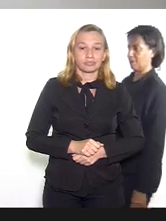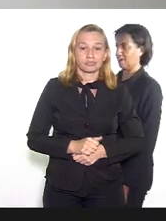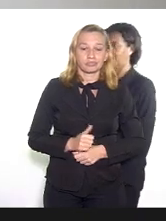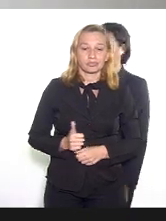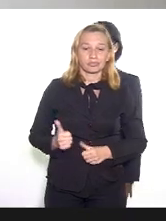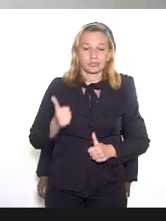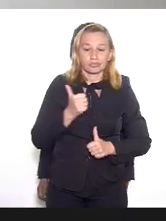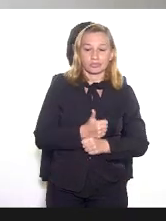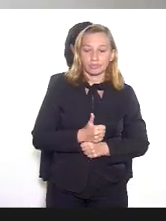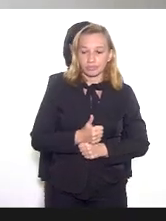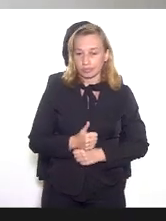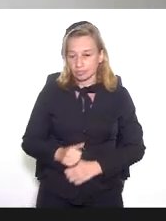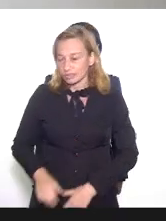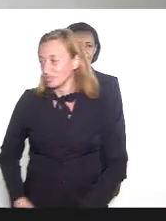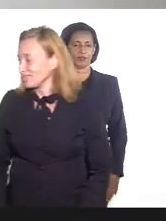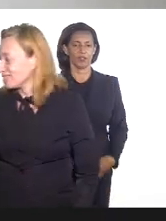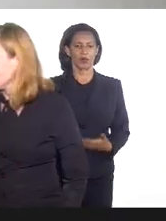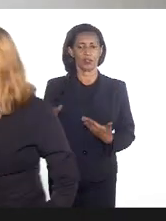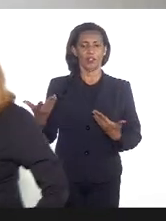como voto, deputado Aldeia Carneiro?